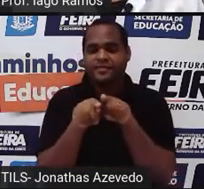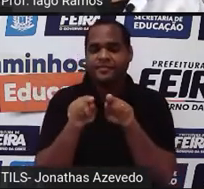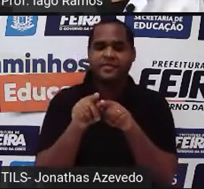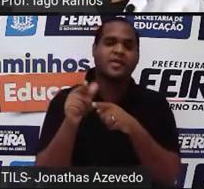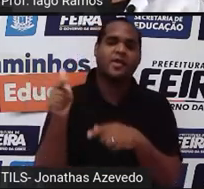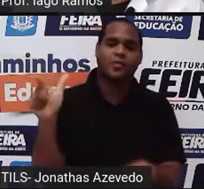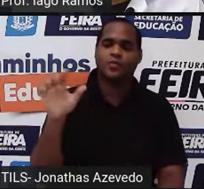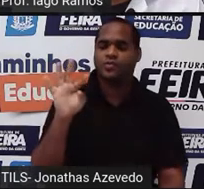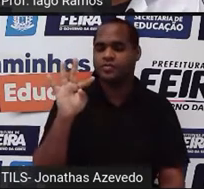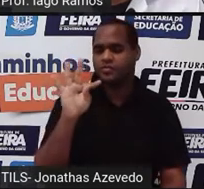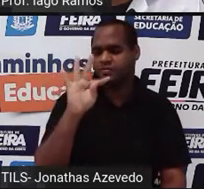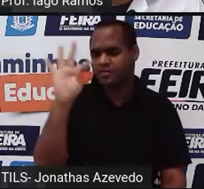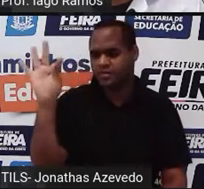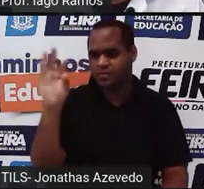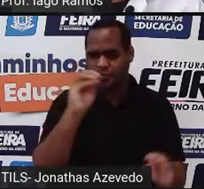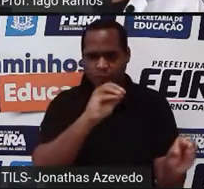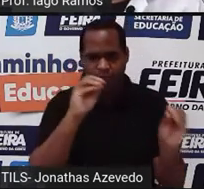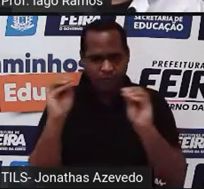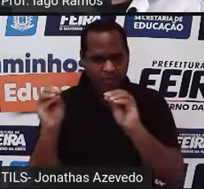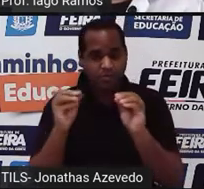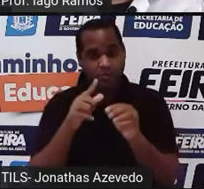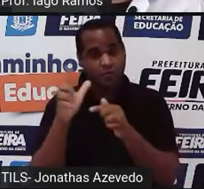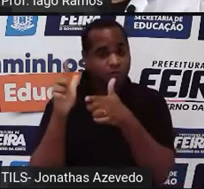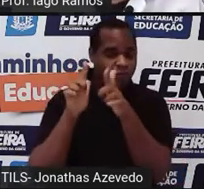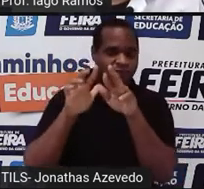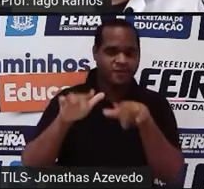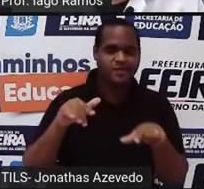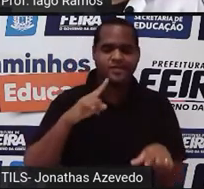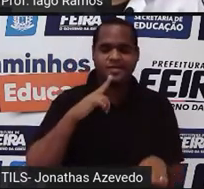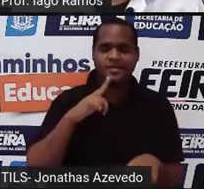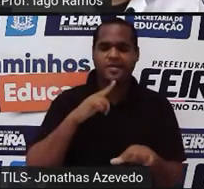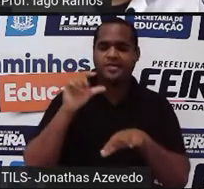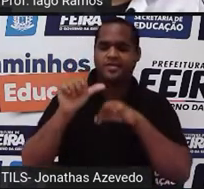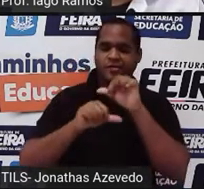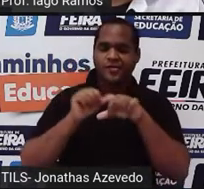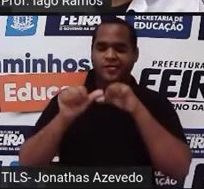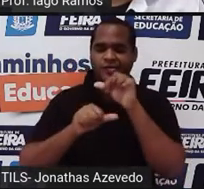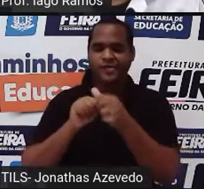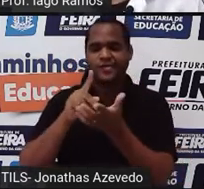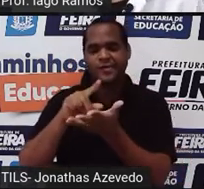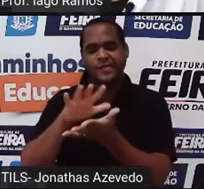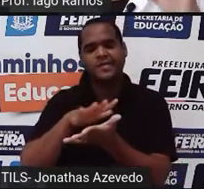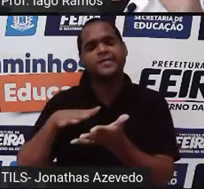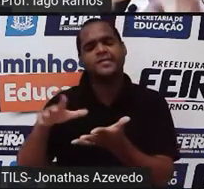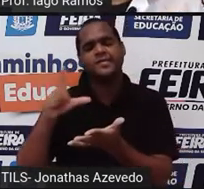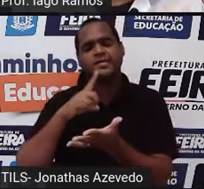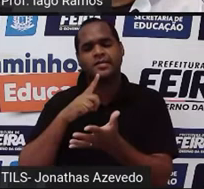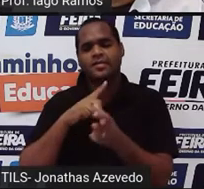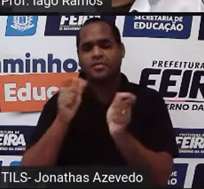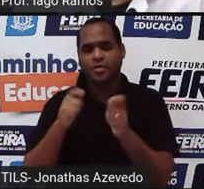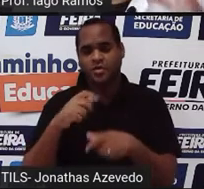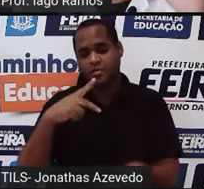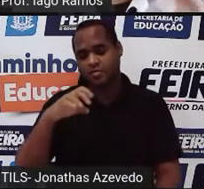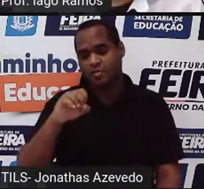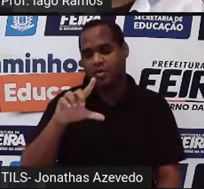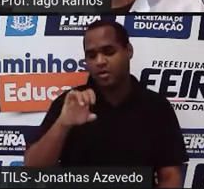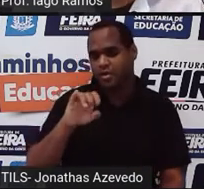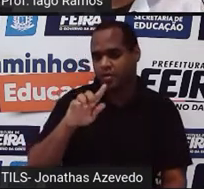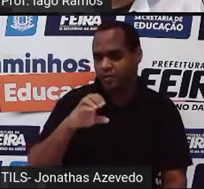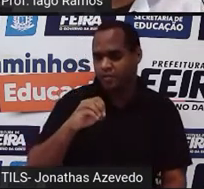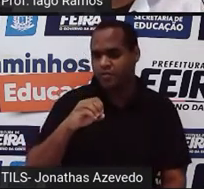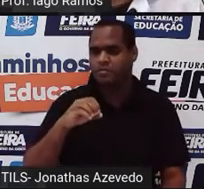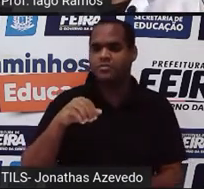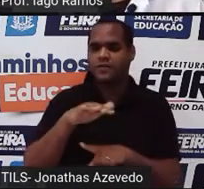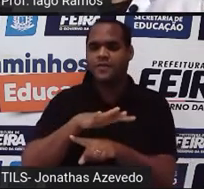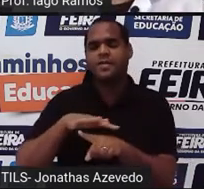tem outras formas de fazer transformações geométricas em polígonos, em figuras